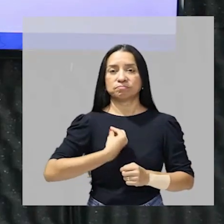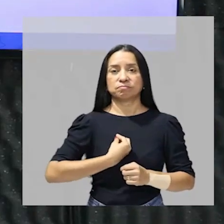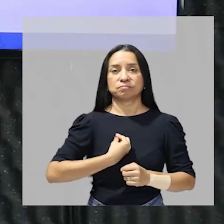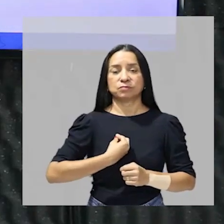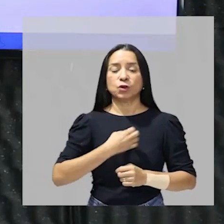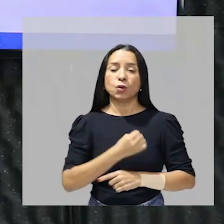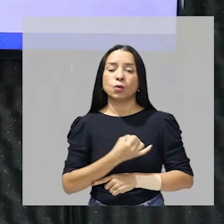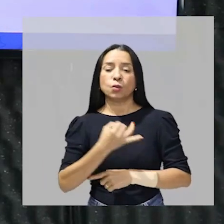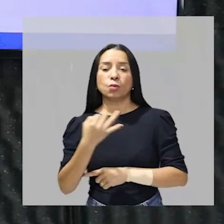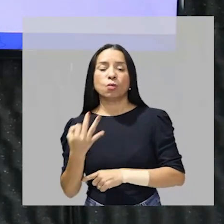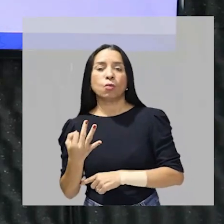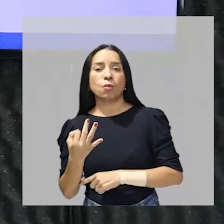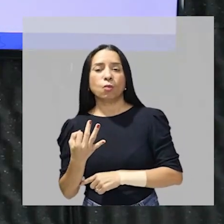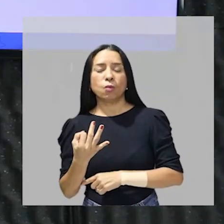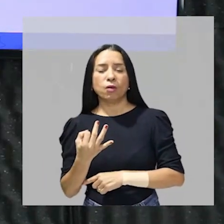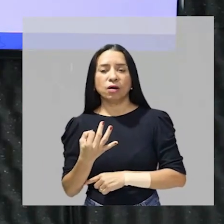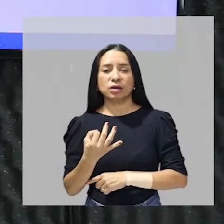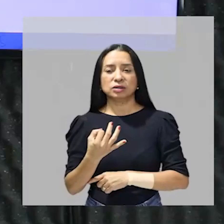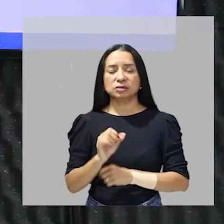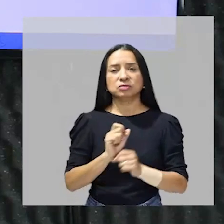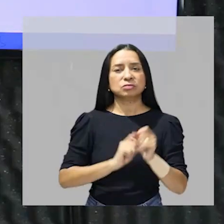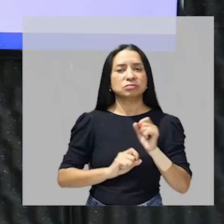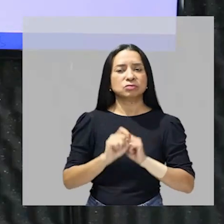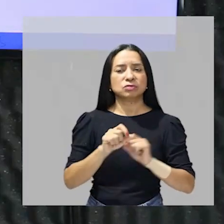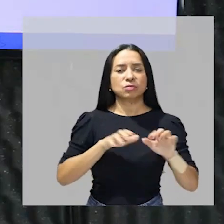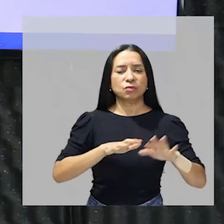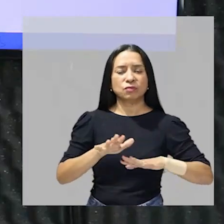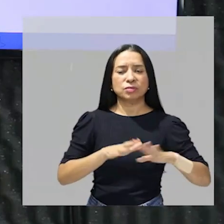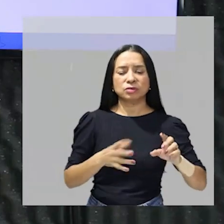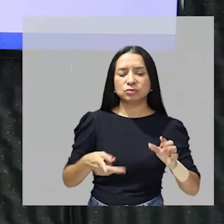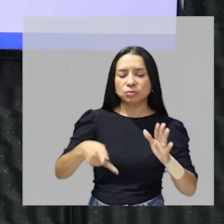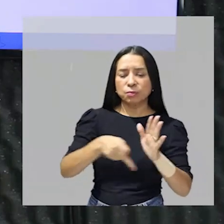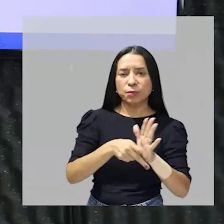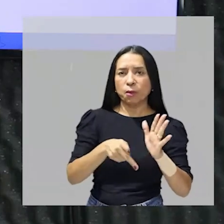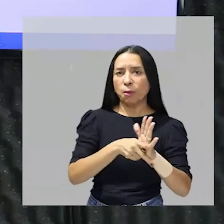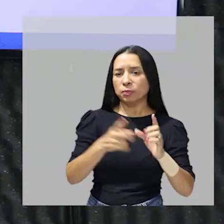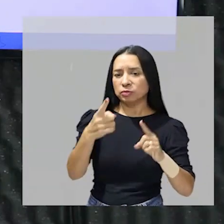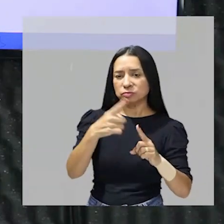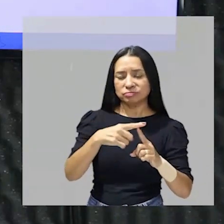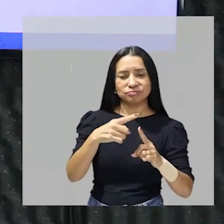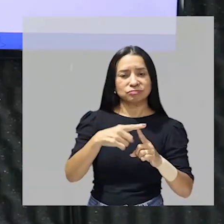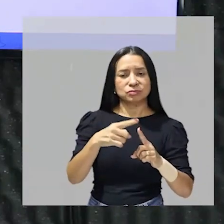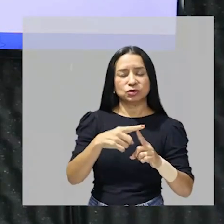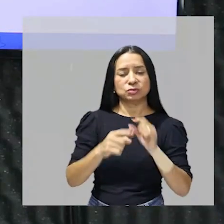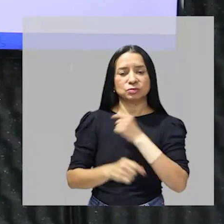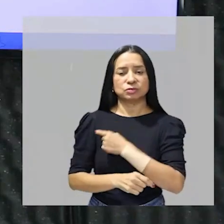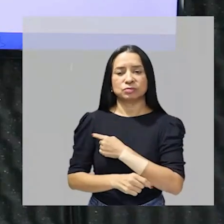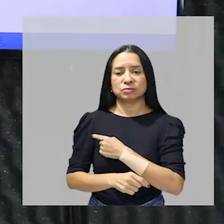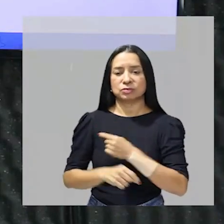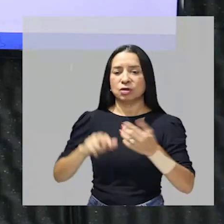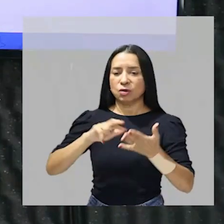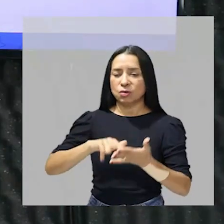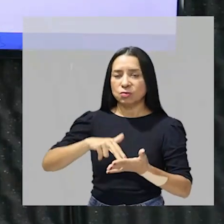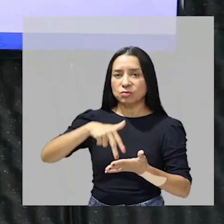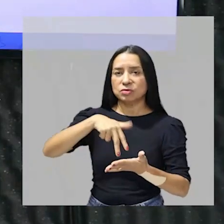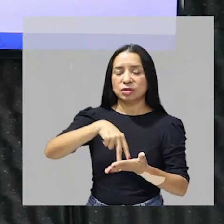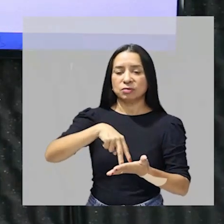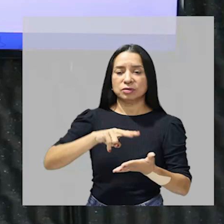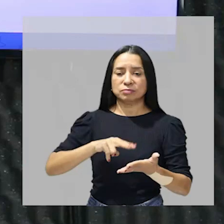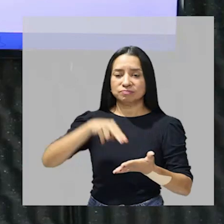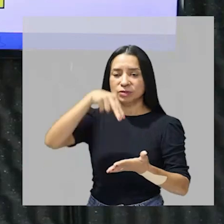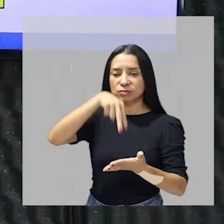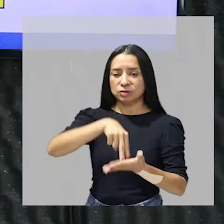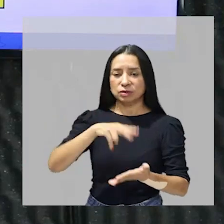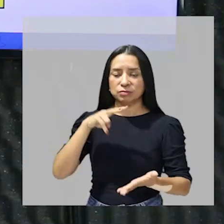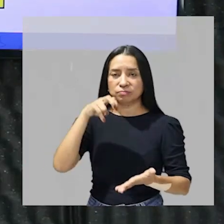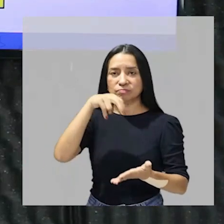são os gestos típicos que eram executados na ginástica, por exemplo? O saltar, o